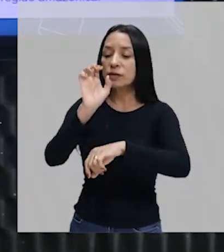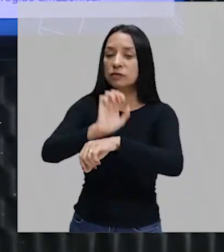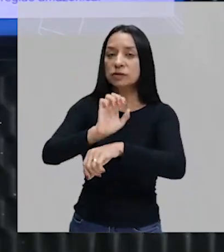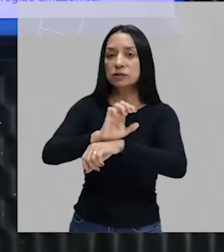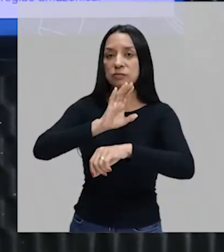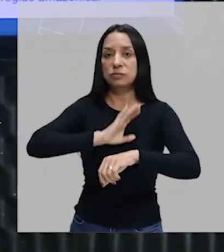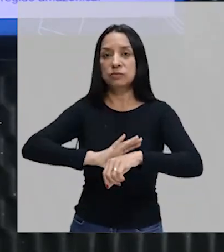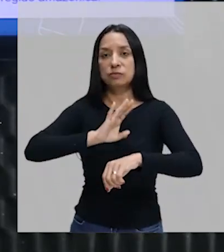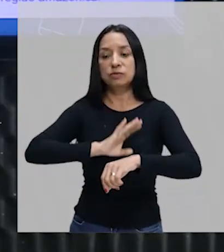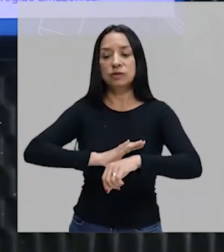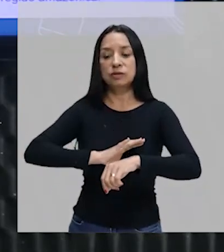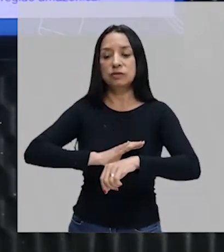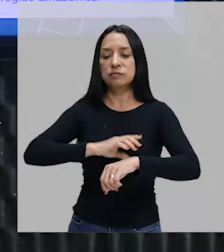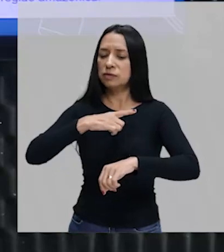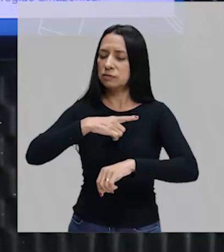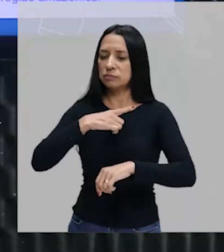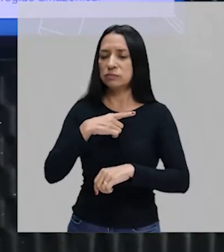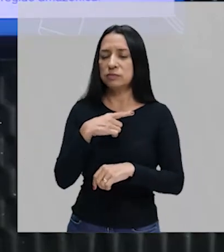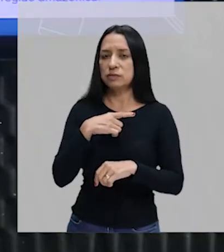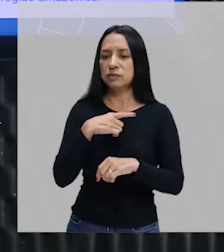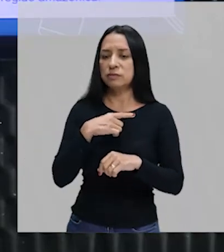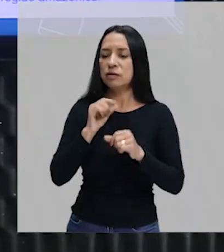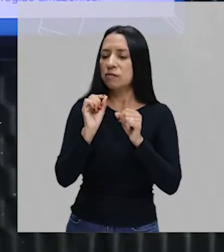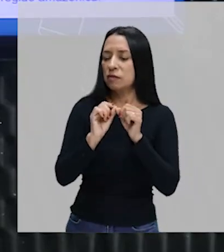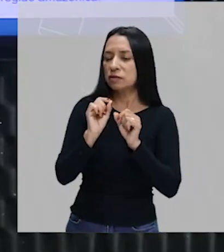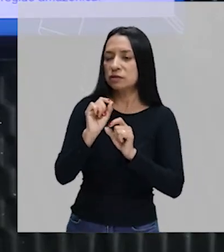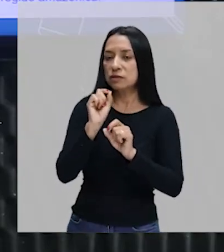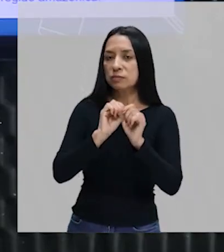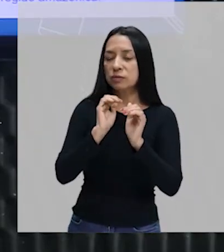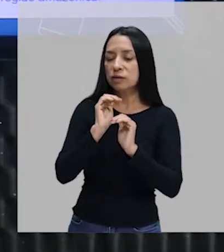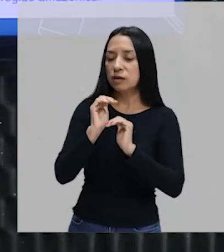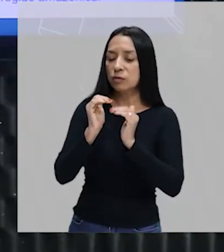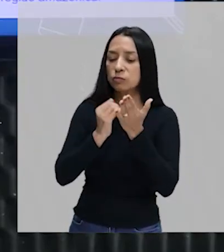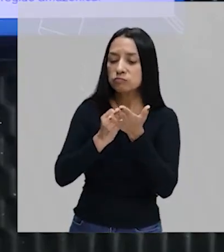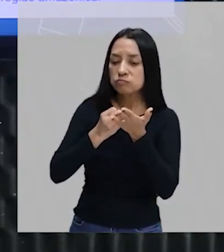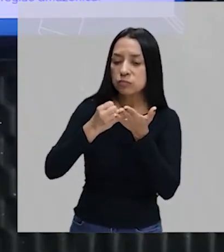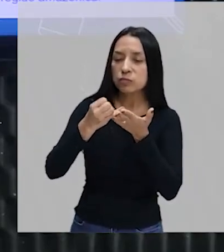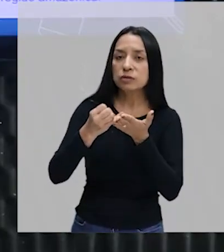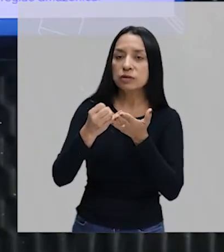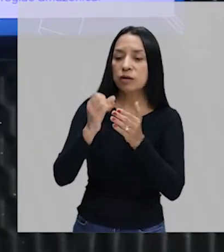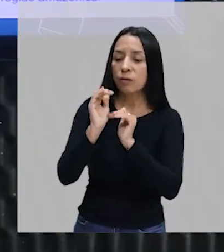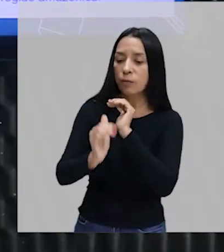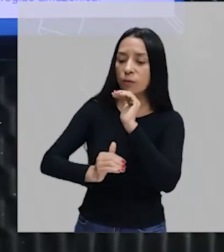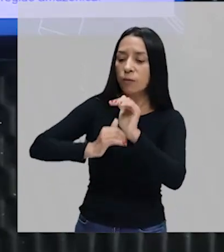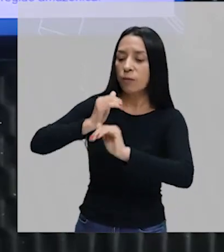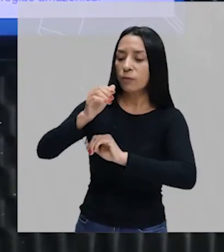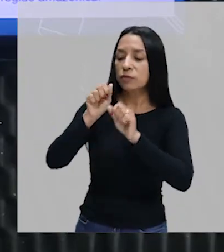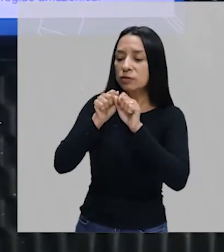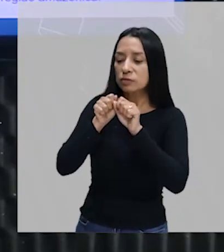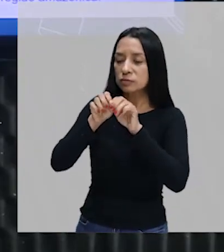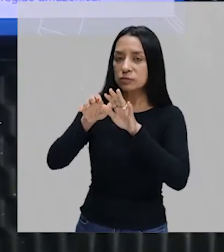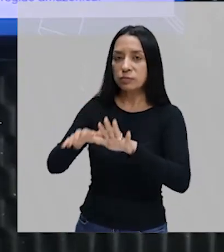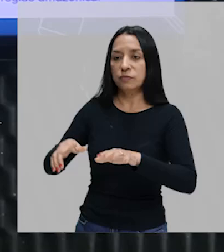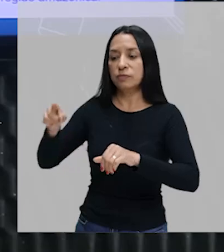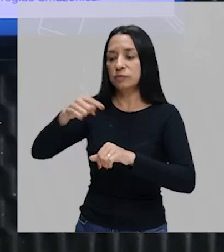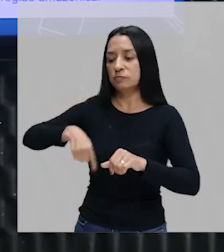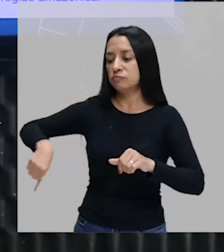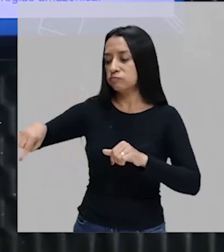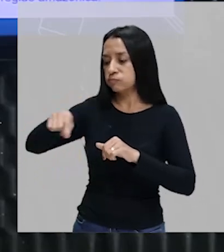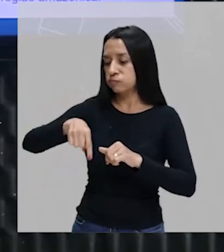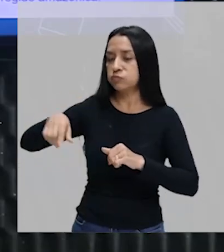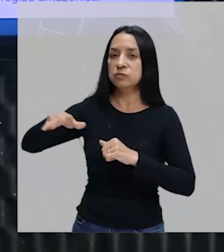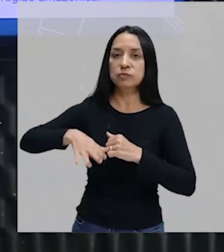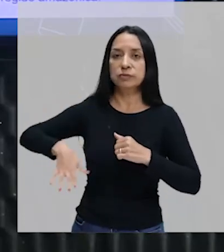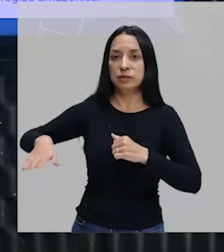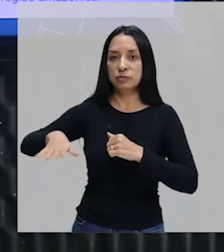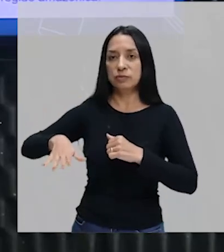português vai tomar para iniciar o processo de povoamento do nosso território? A colonização de